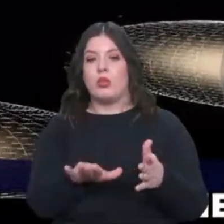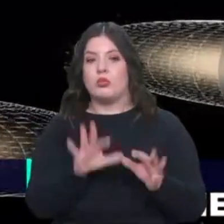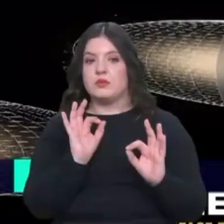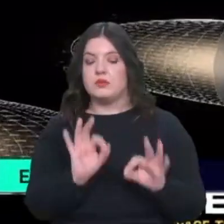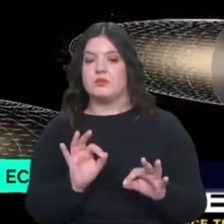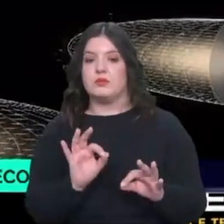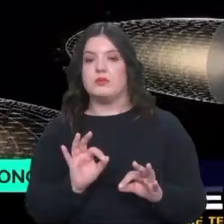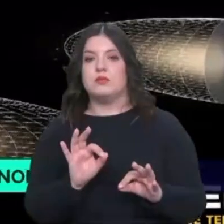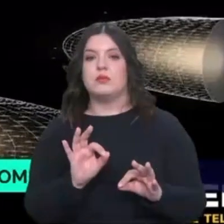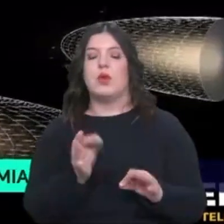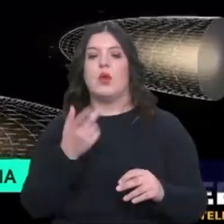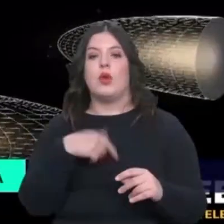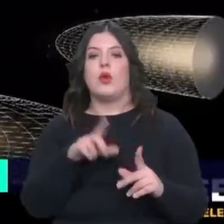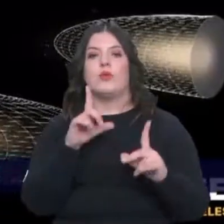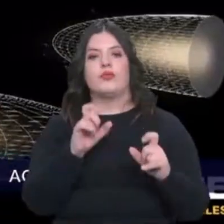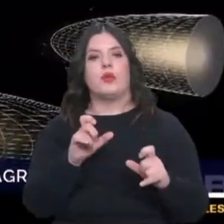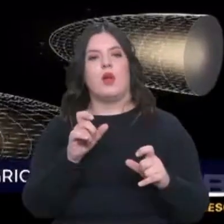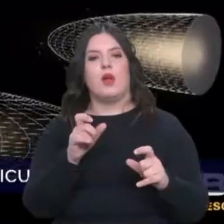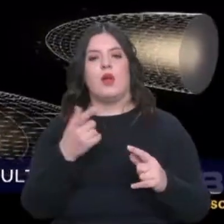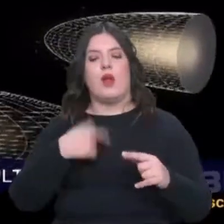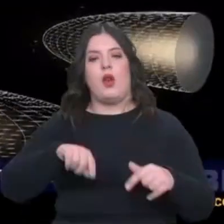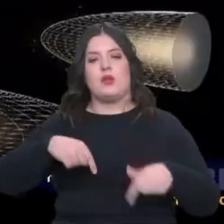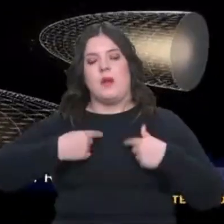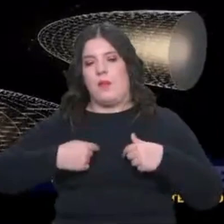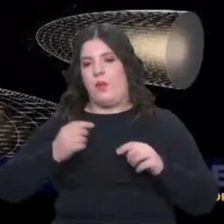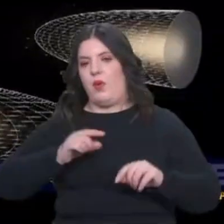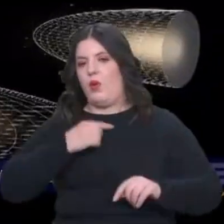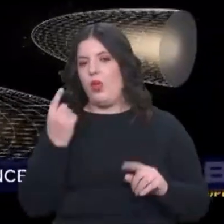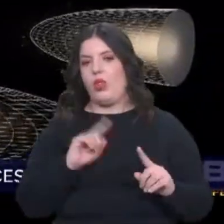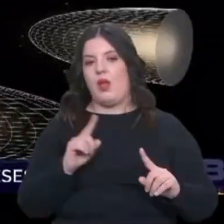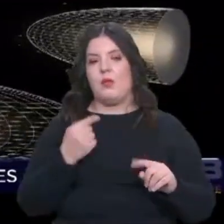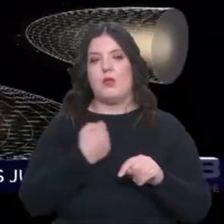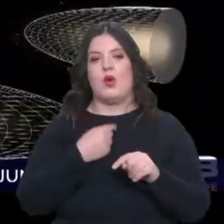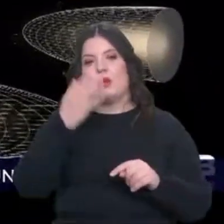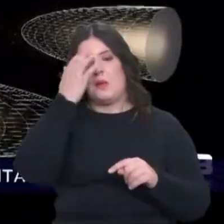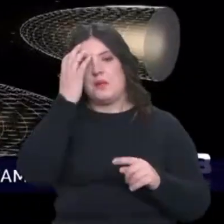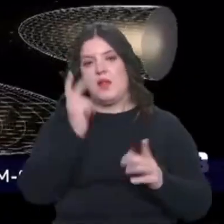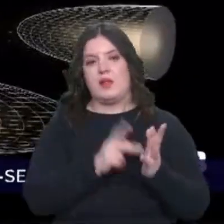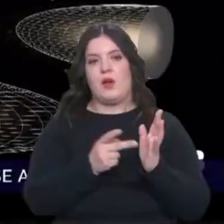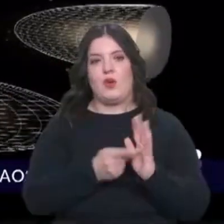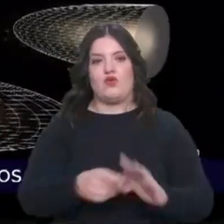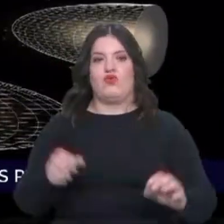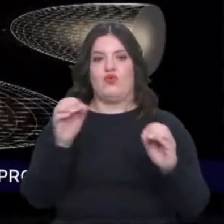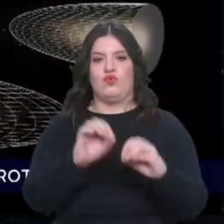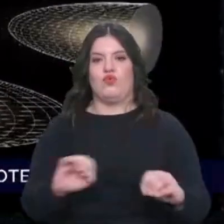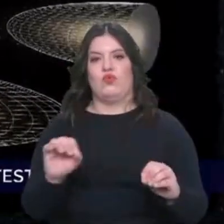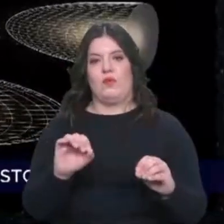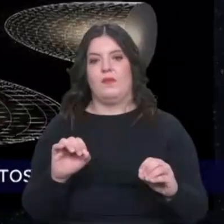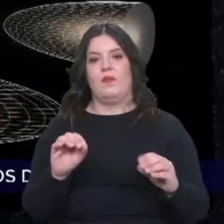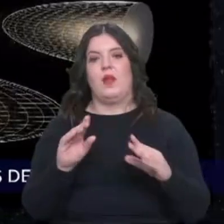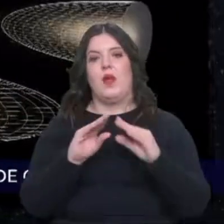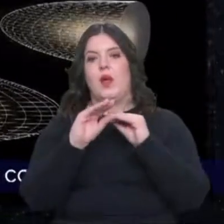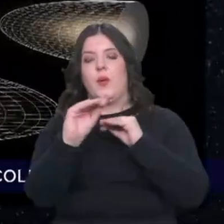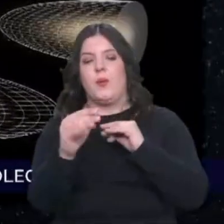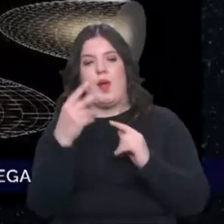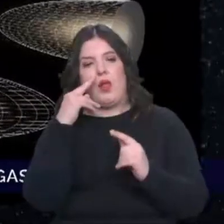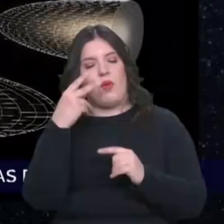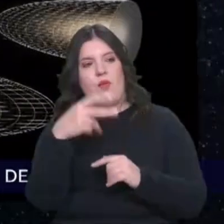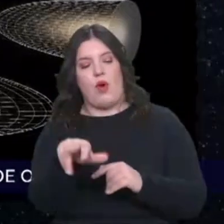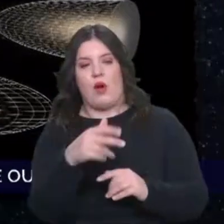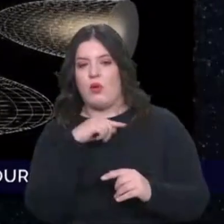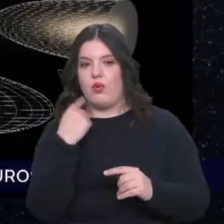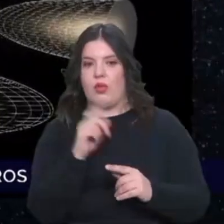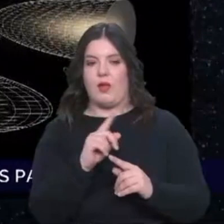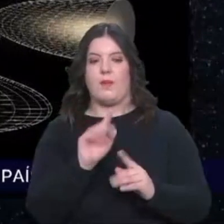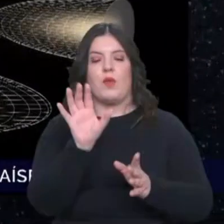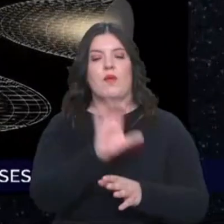Nós tiramos, obviamente não conseguimos tirar uma fotografia à nossa própria galáxia porque não temos capacidade tecnológica para sair da Via Láctea e de fotografá-la de fora. Qual é a